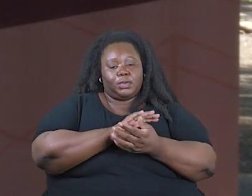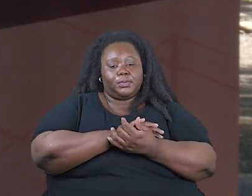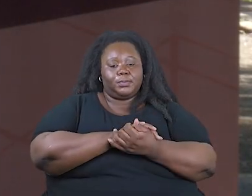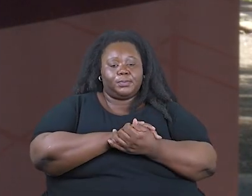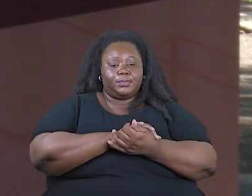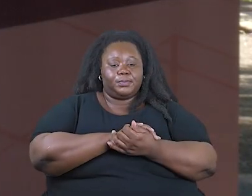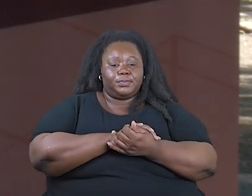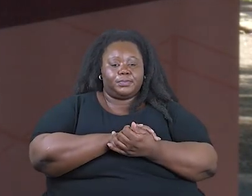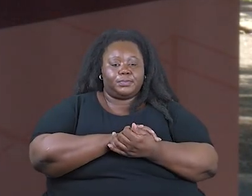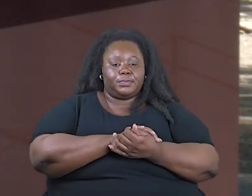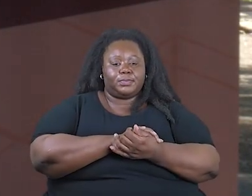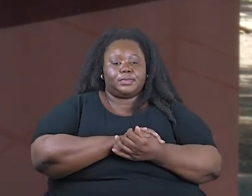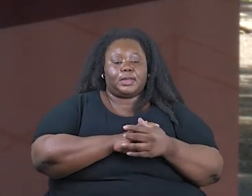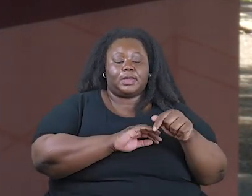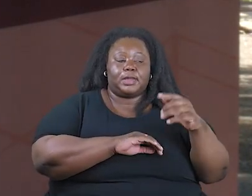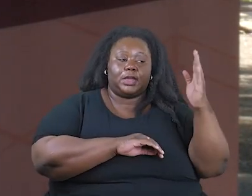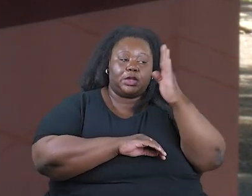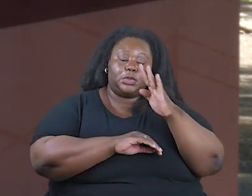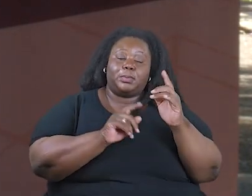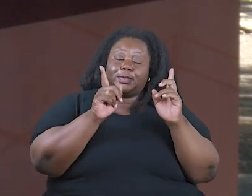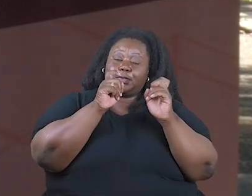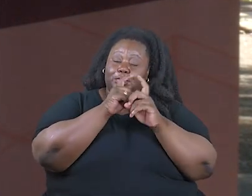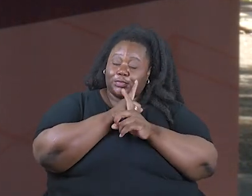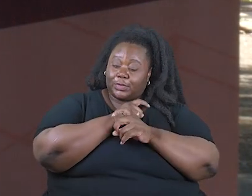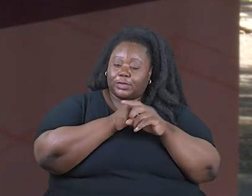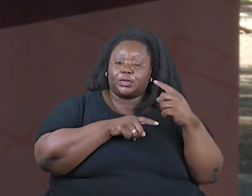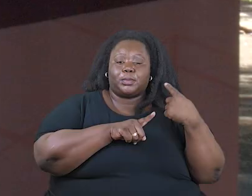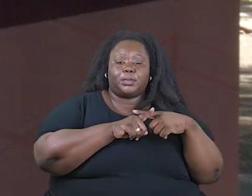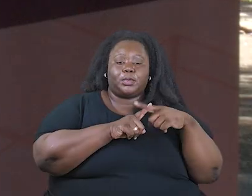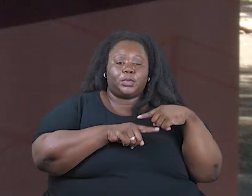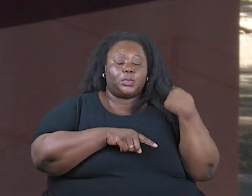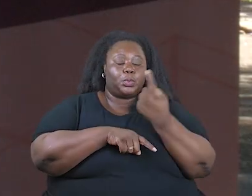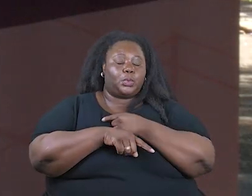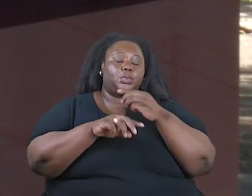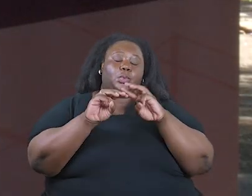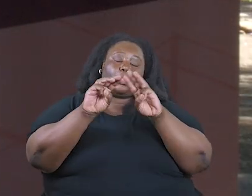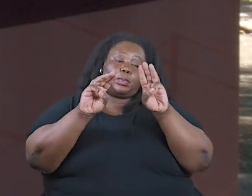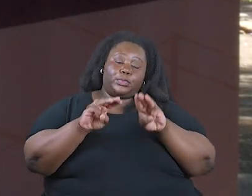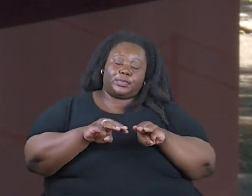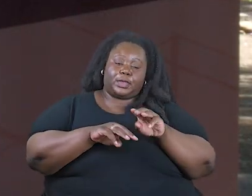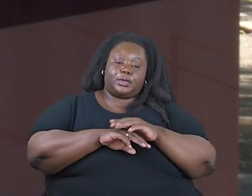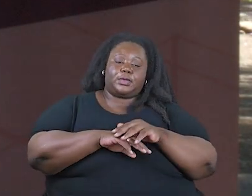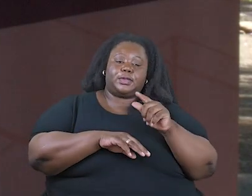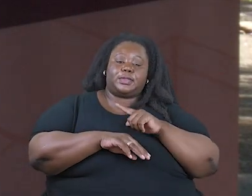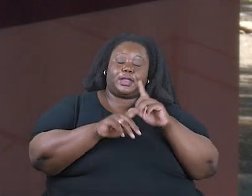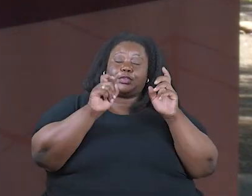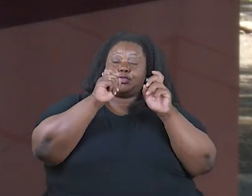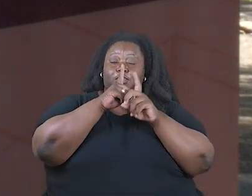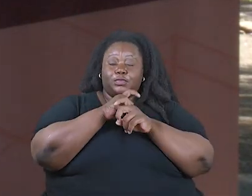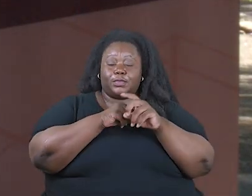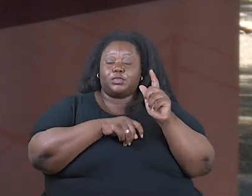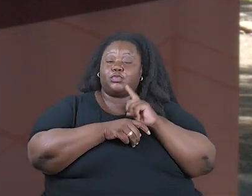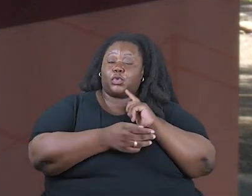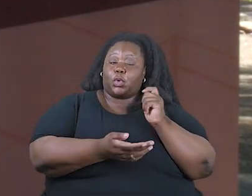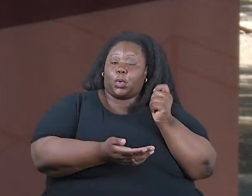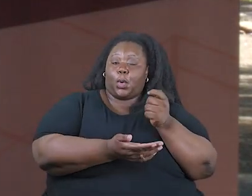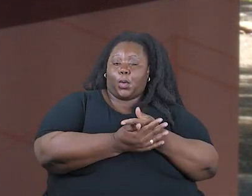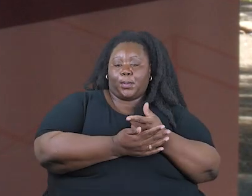Na verdade, essa questão no Brasil é bem complexa, né? Porque os nossos museus têm essa dificuldade